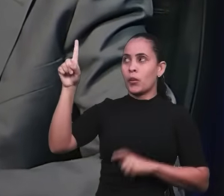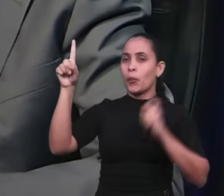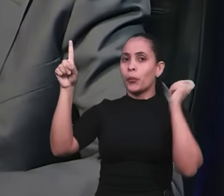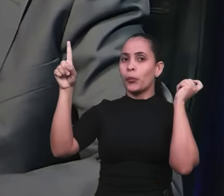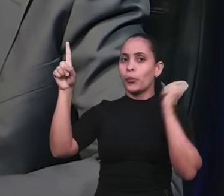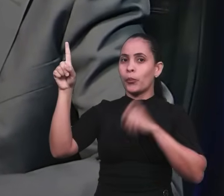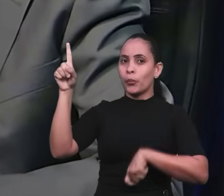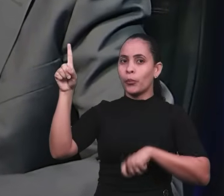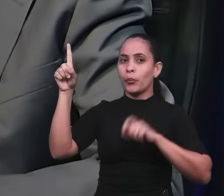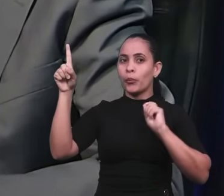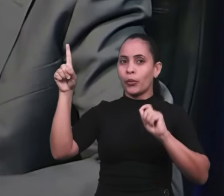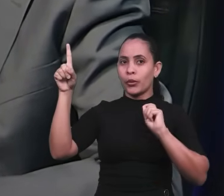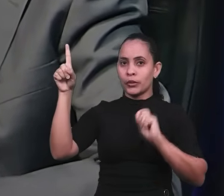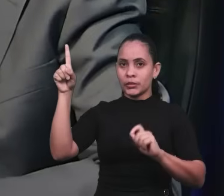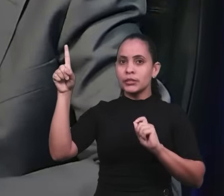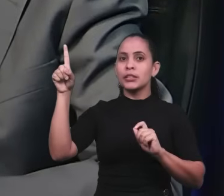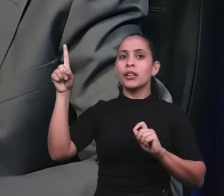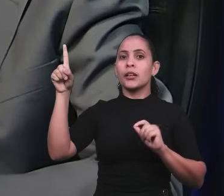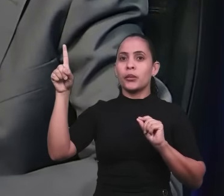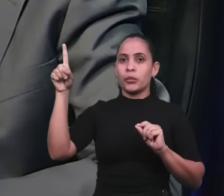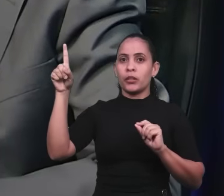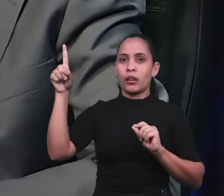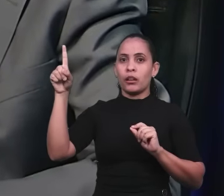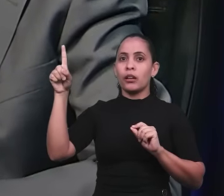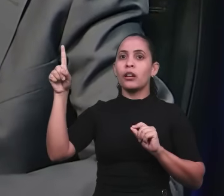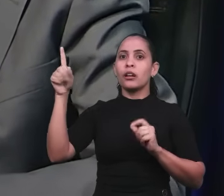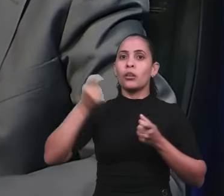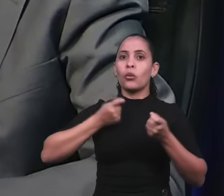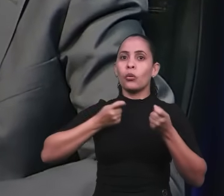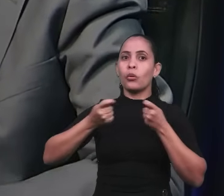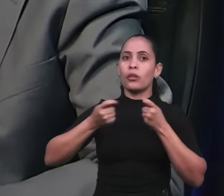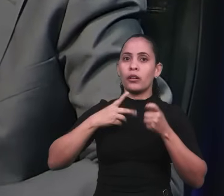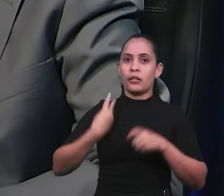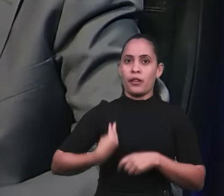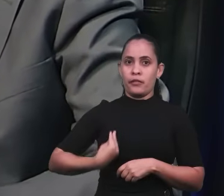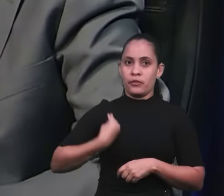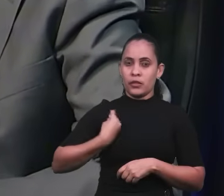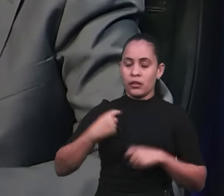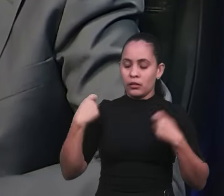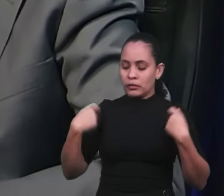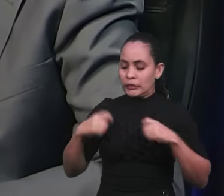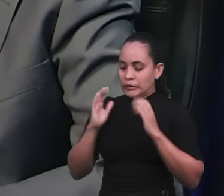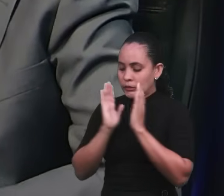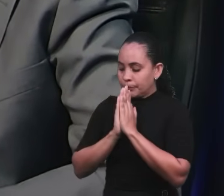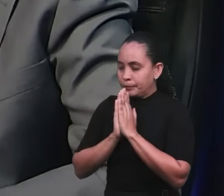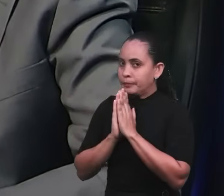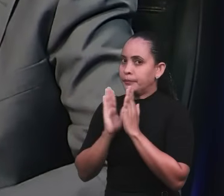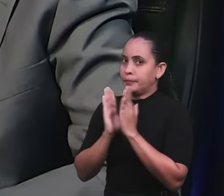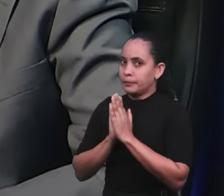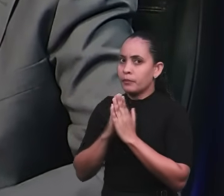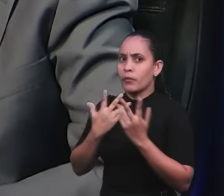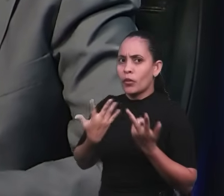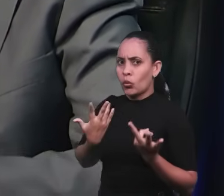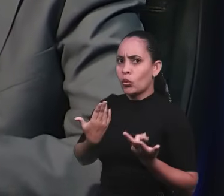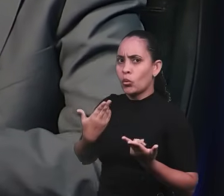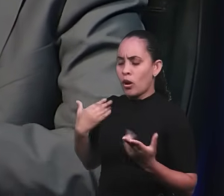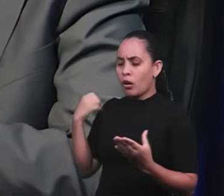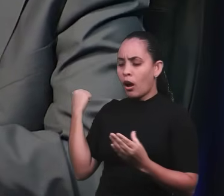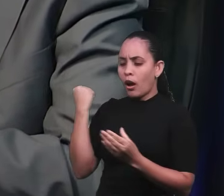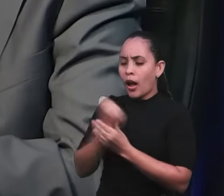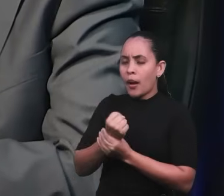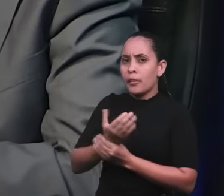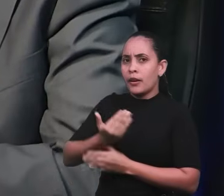estar diante do homem novamente, mas para isso é preciso de uma vida de busca, o que fez Abraão. Se